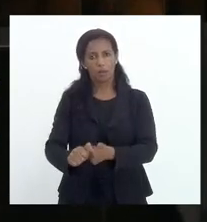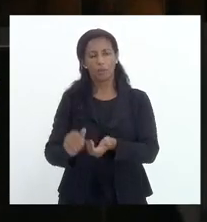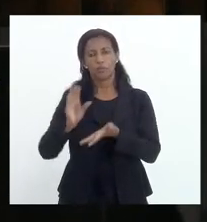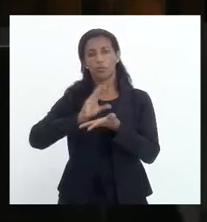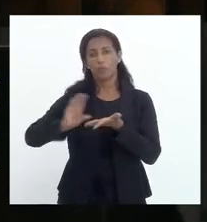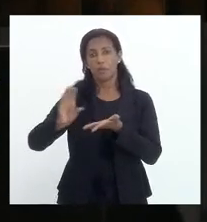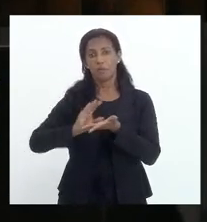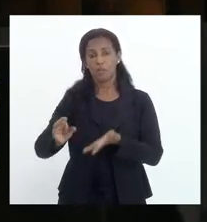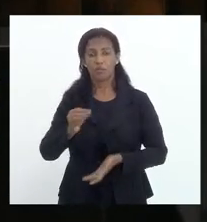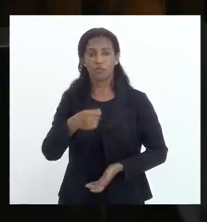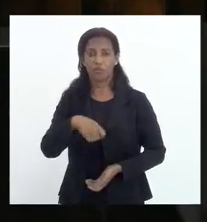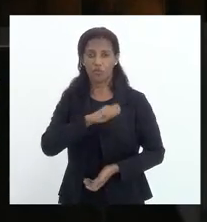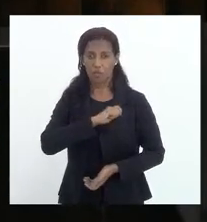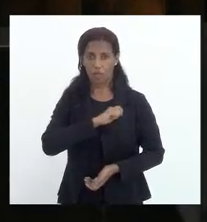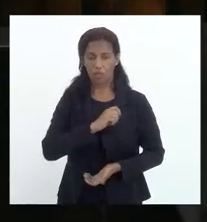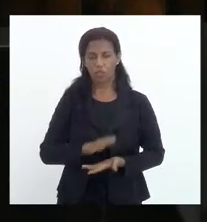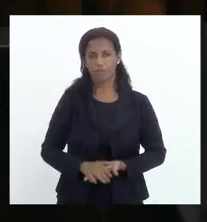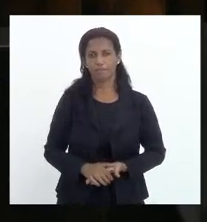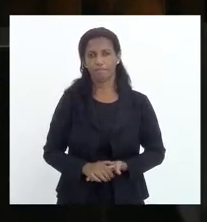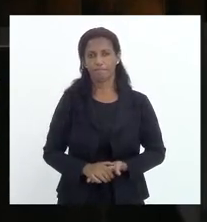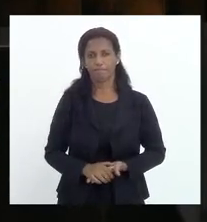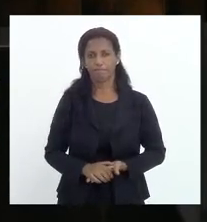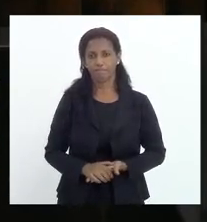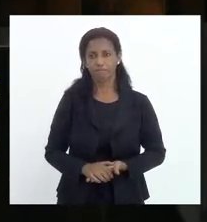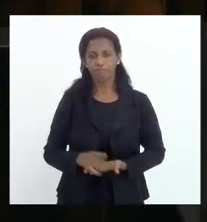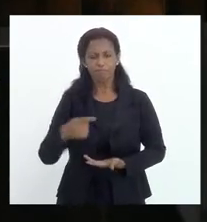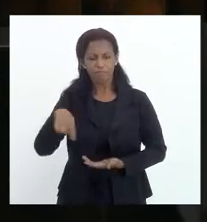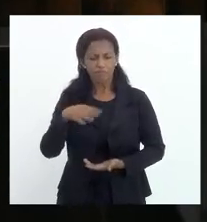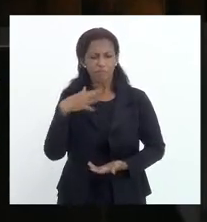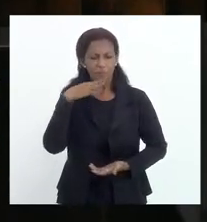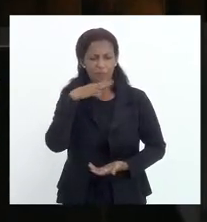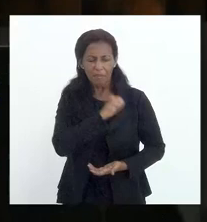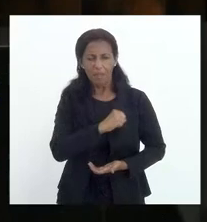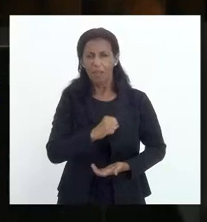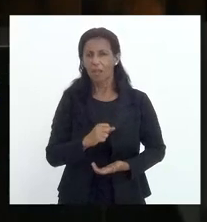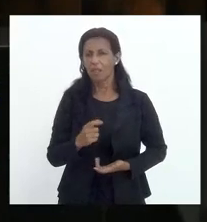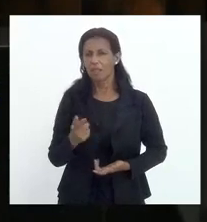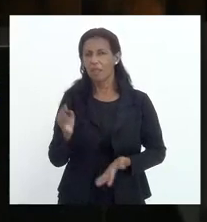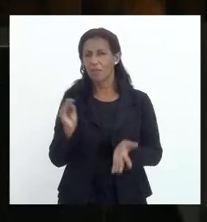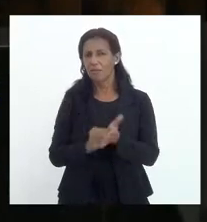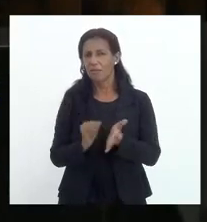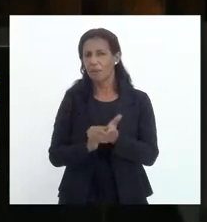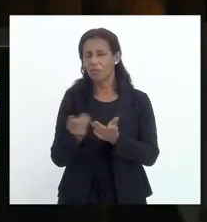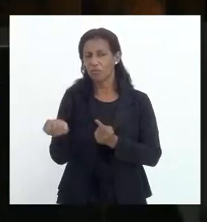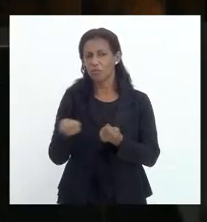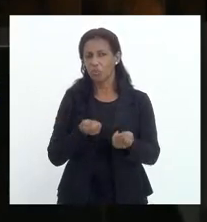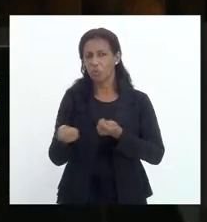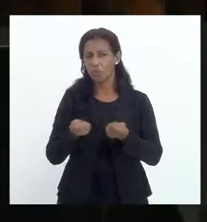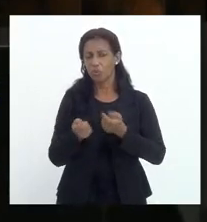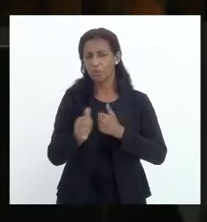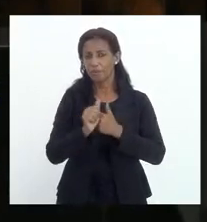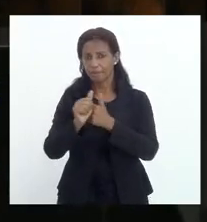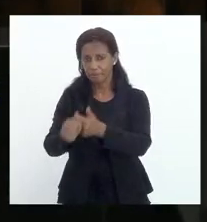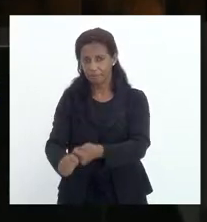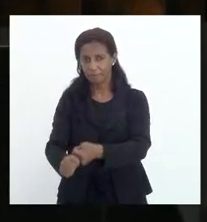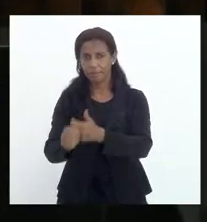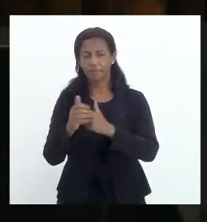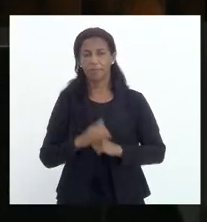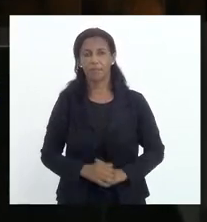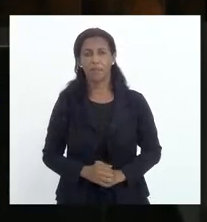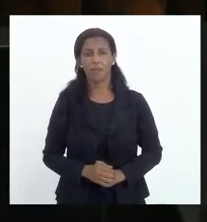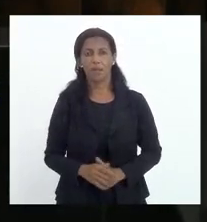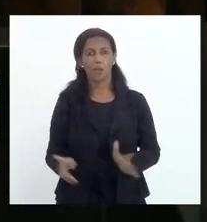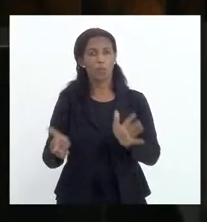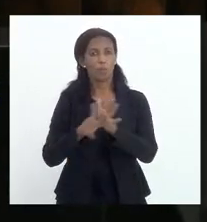benefícios fiscais, que nós percebemos que existe um certo descontrole nesse acompanhamento por